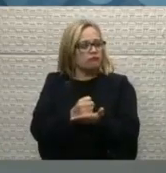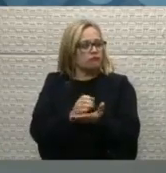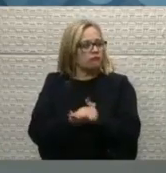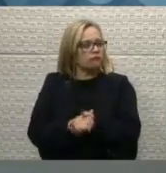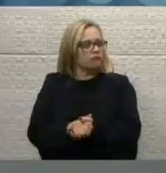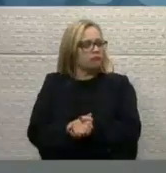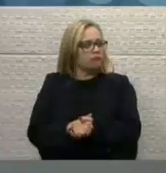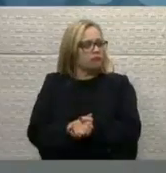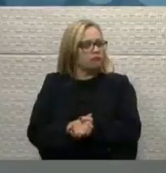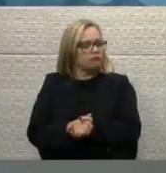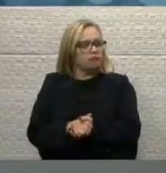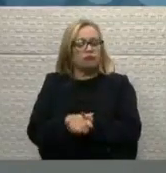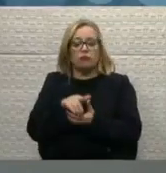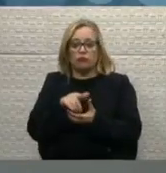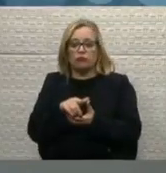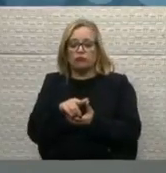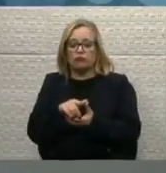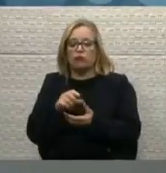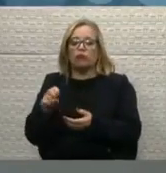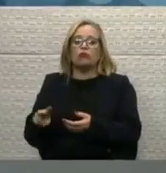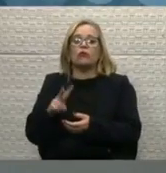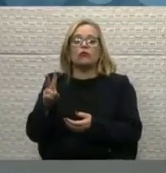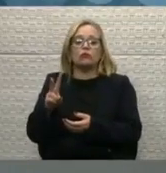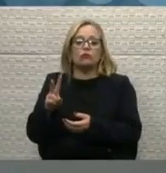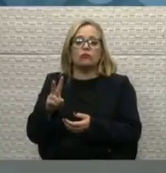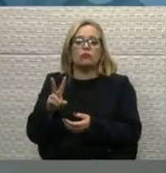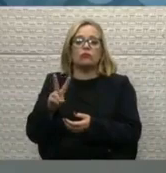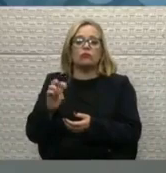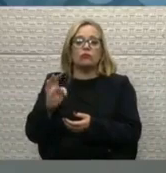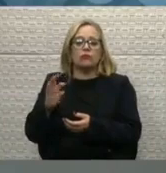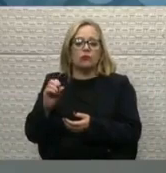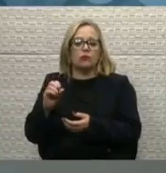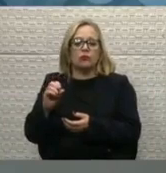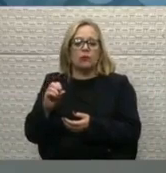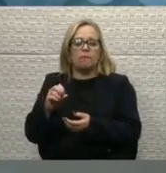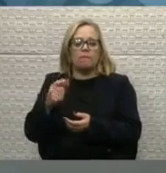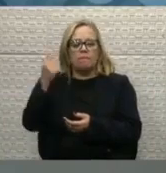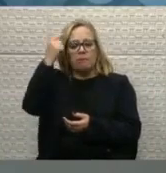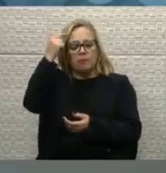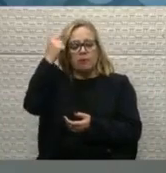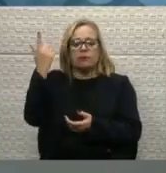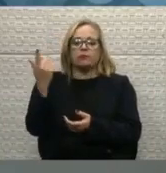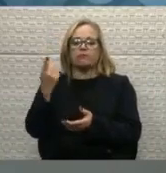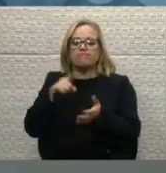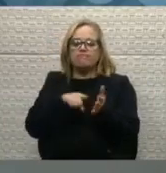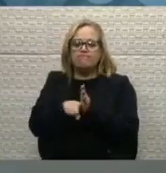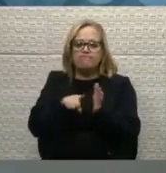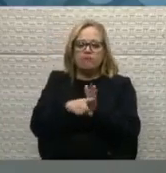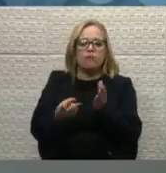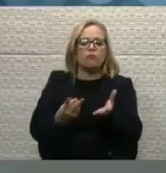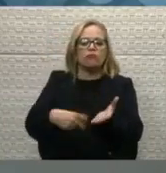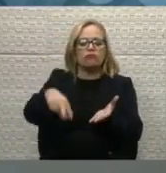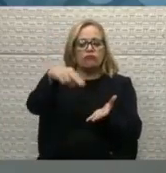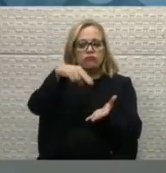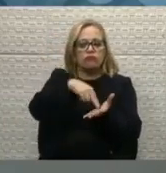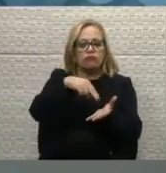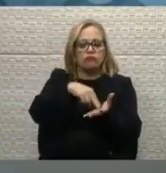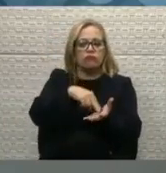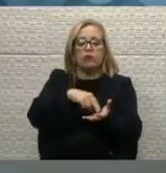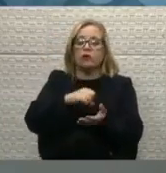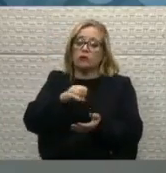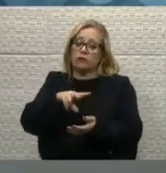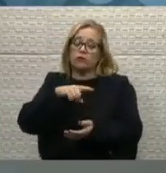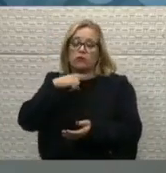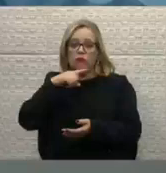com a identificação dos autovalores e autovetores? Então, reflita a respeito dessa questão, enviando as suas contribuições, as suas